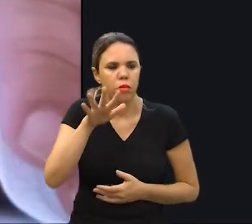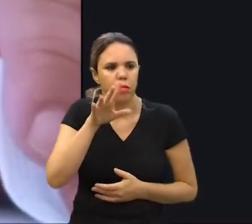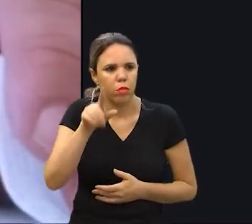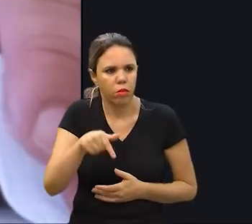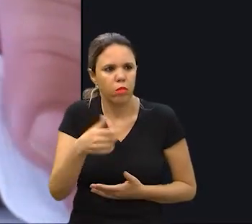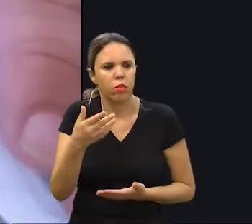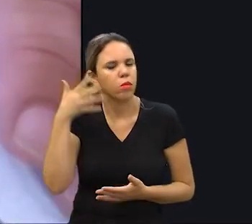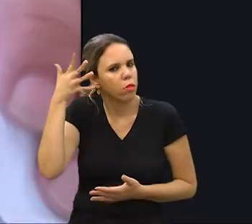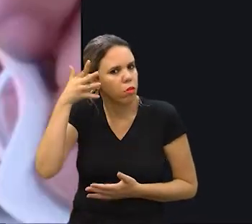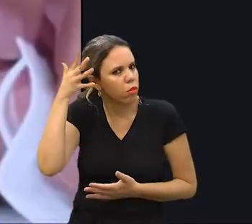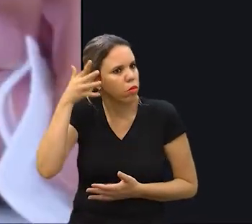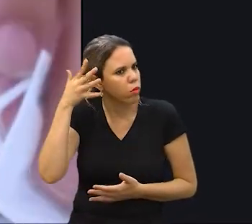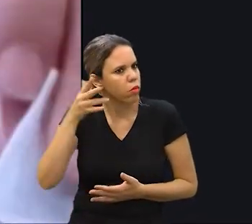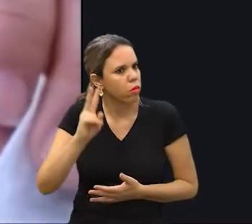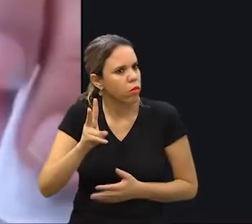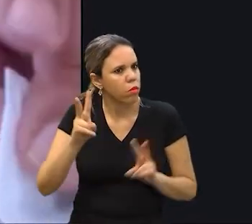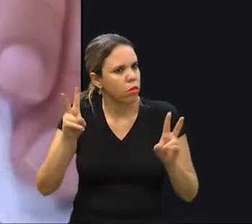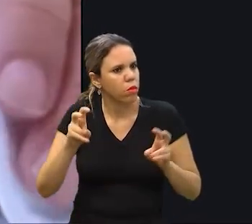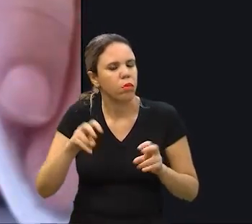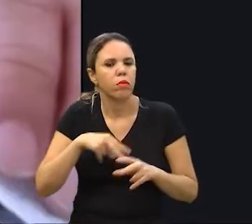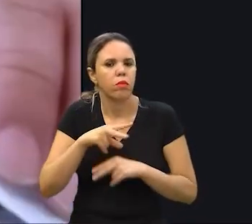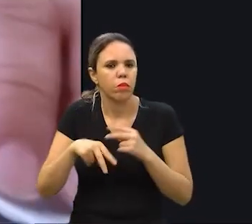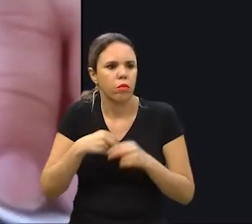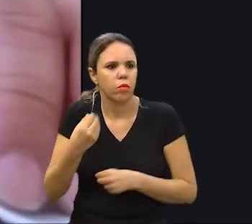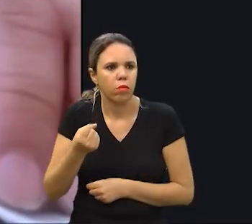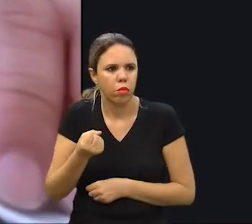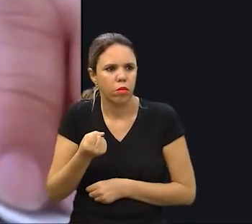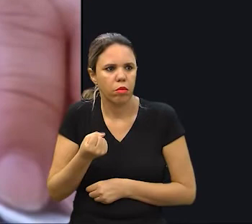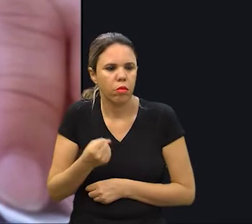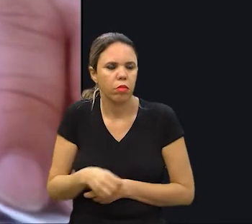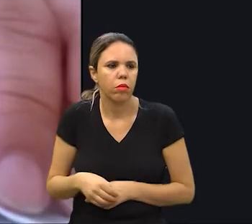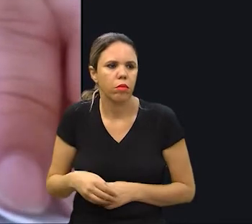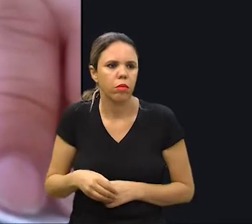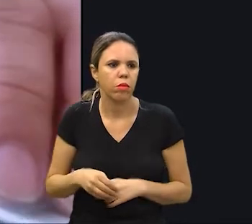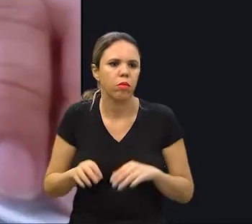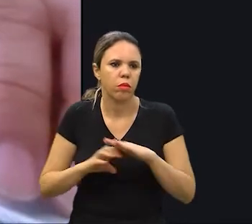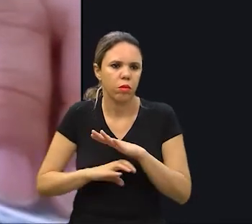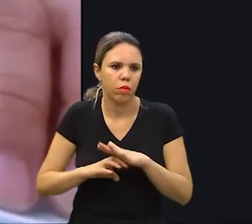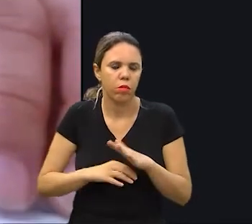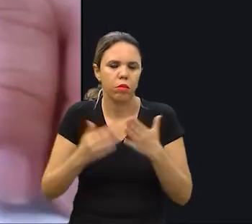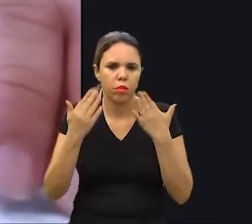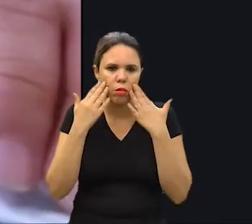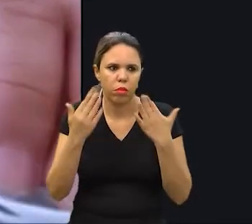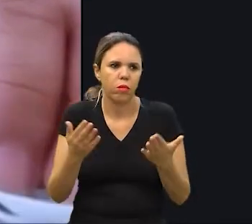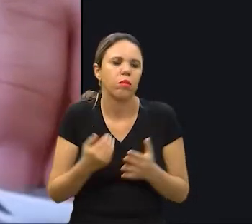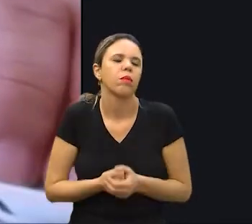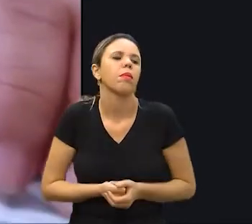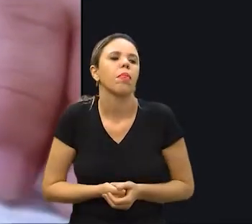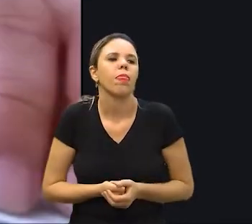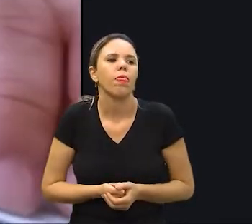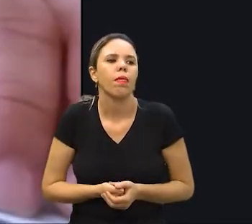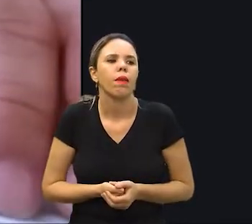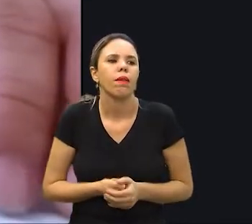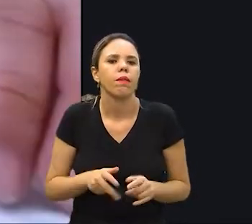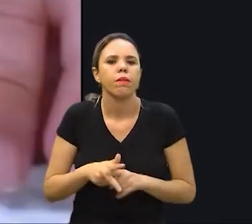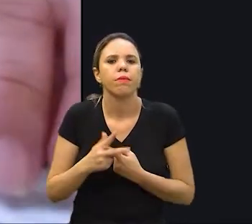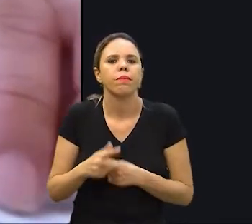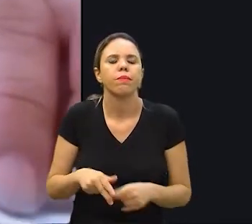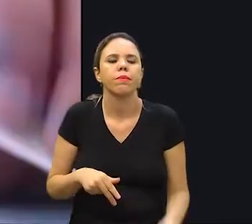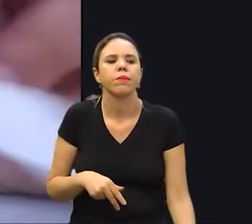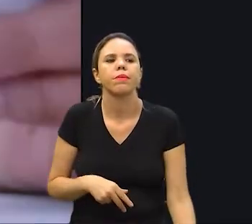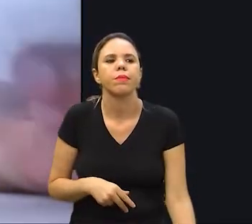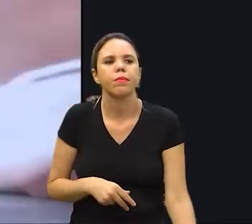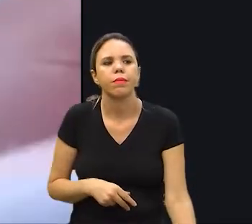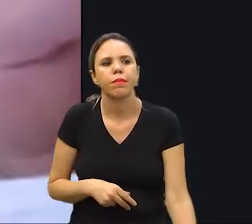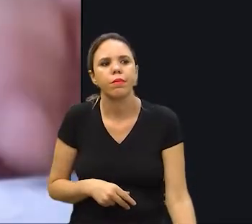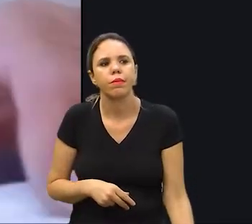funcionários recebem palestras sobre o Laço Branco? Uma empresa que vai prestar serviço de